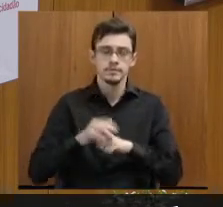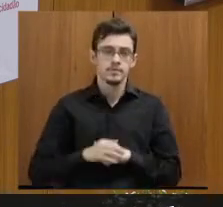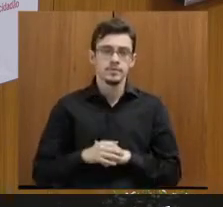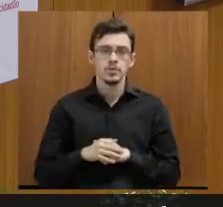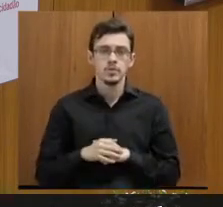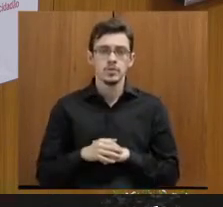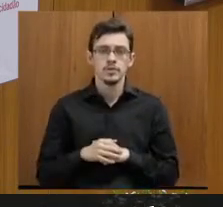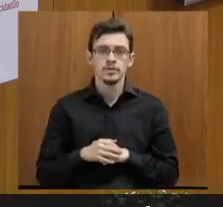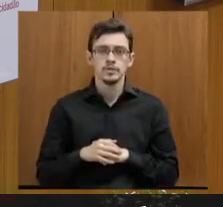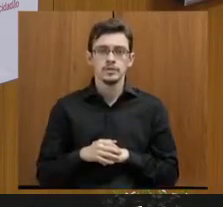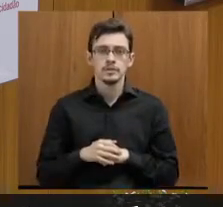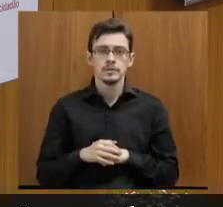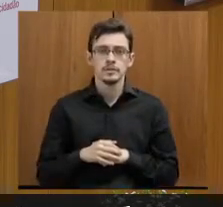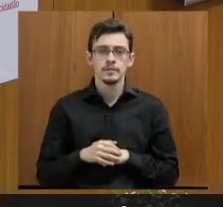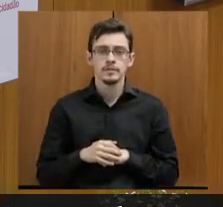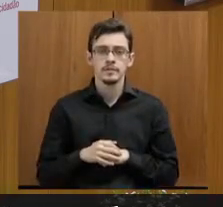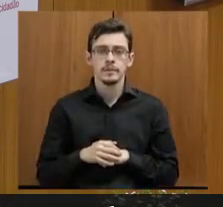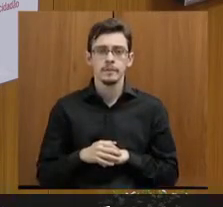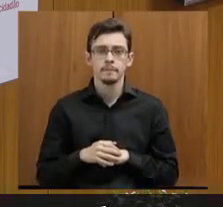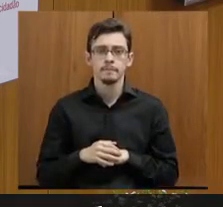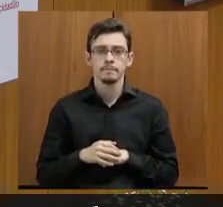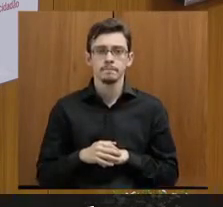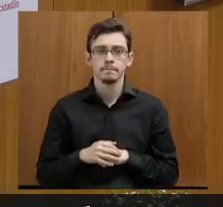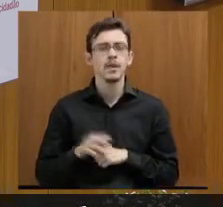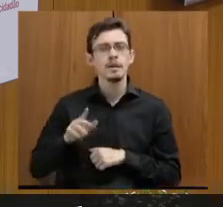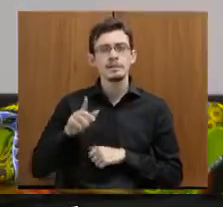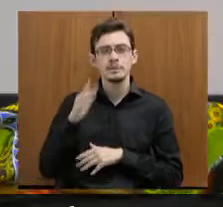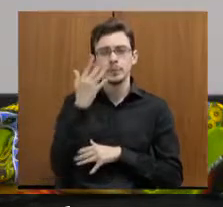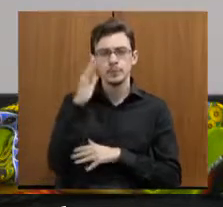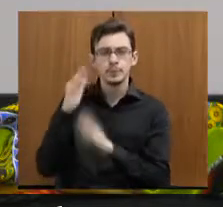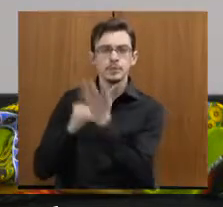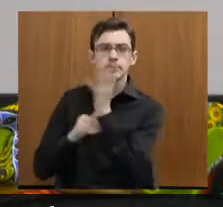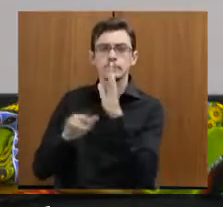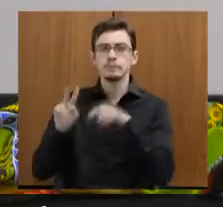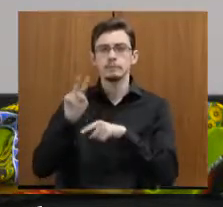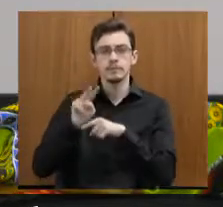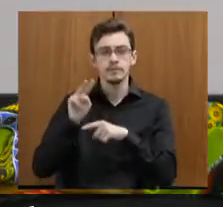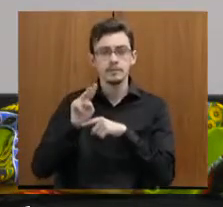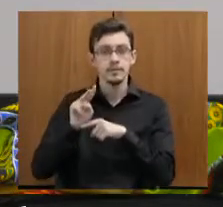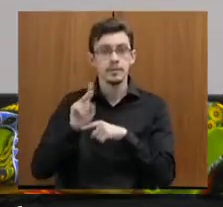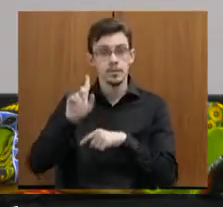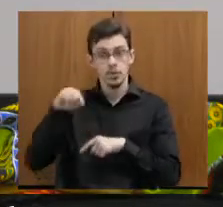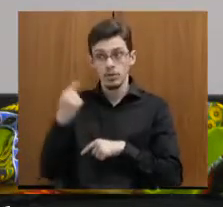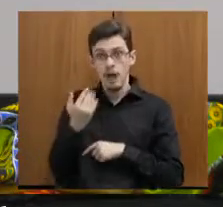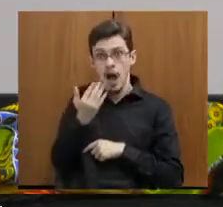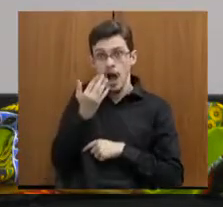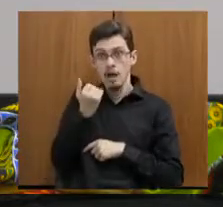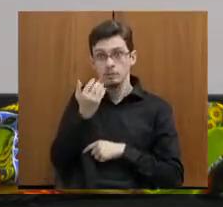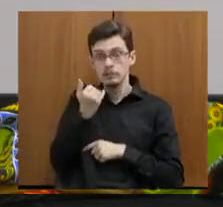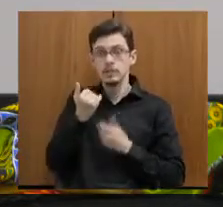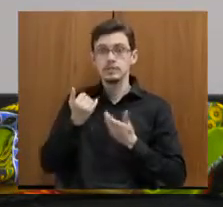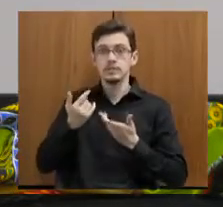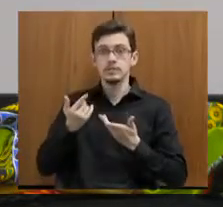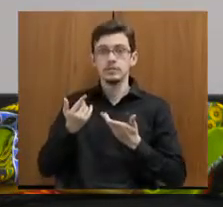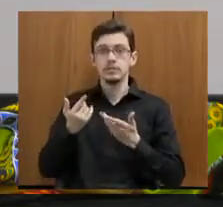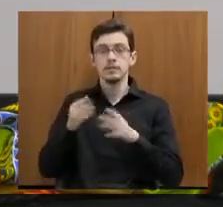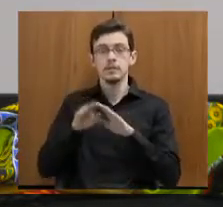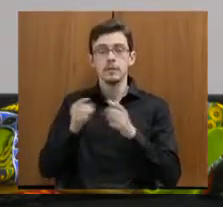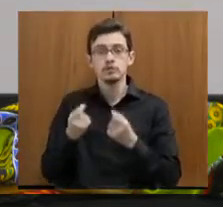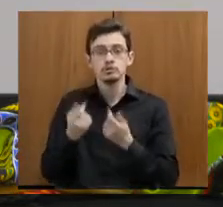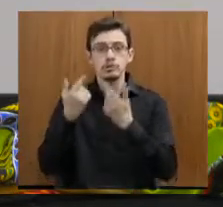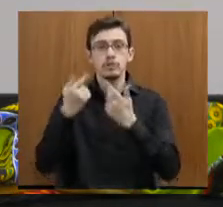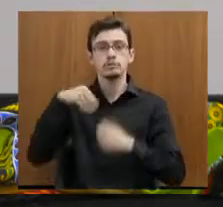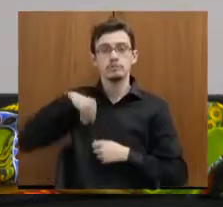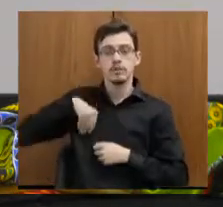racional dos meios naturais a nossa subsistência Econômica EA